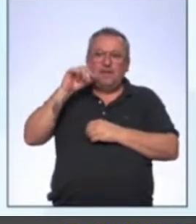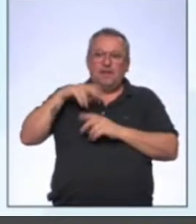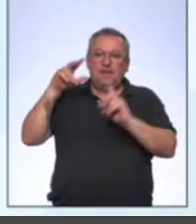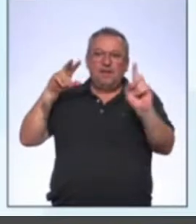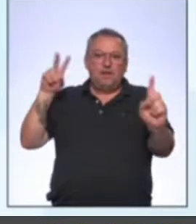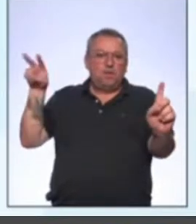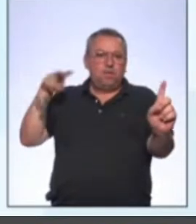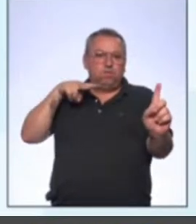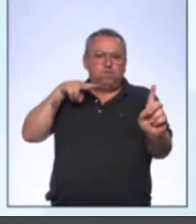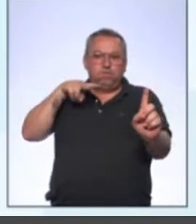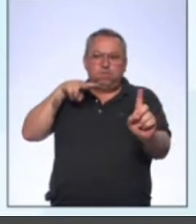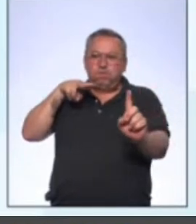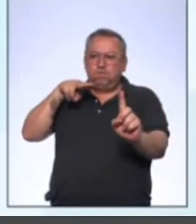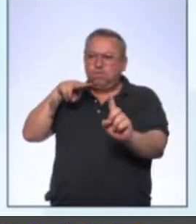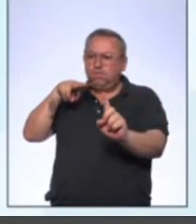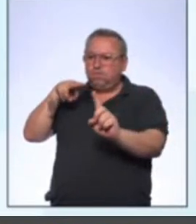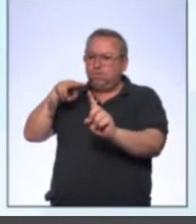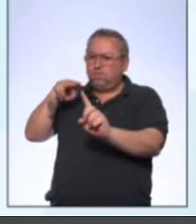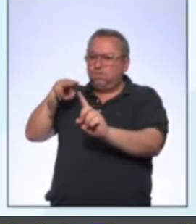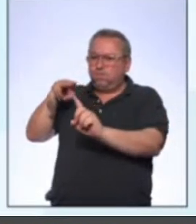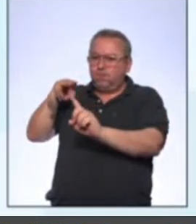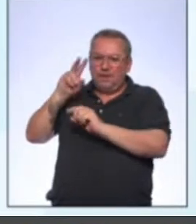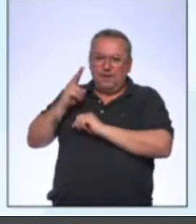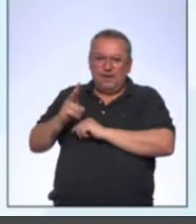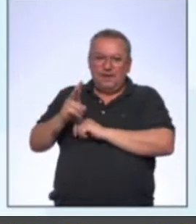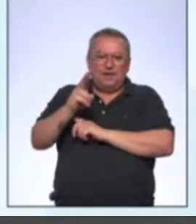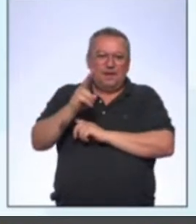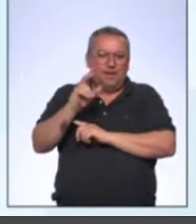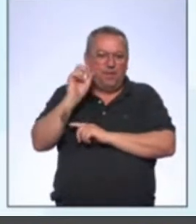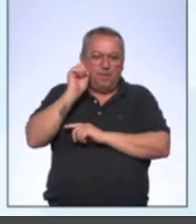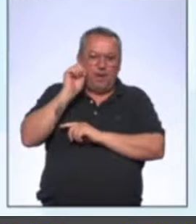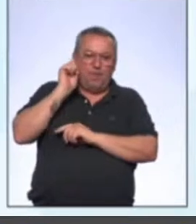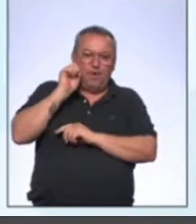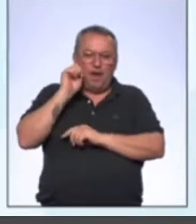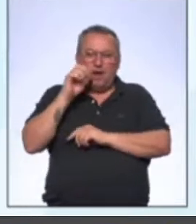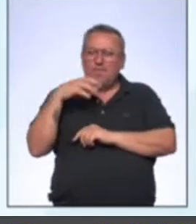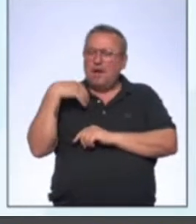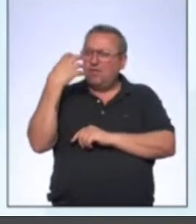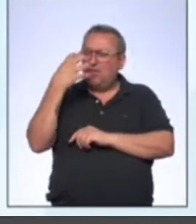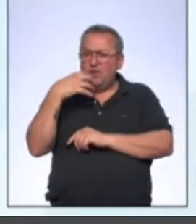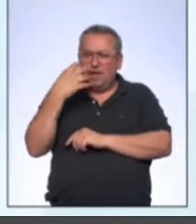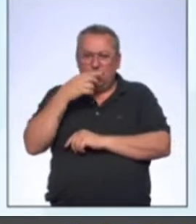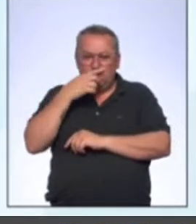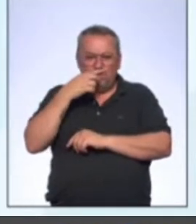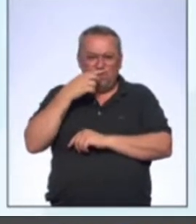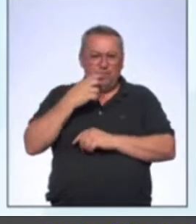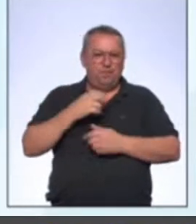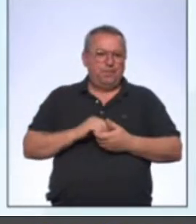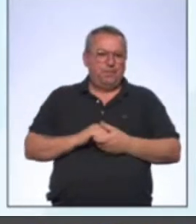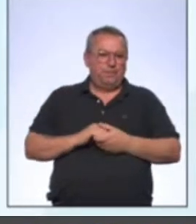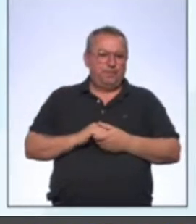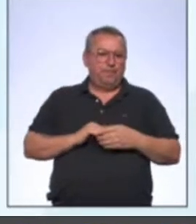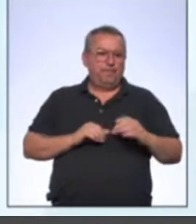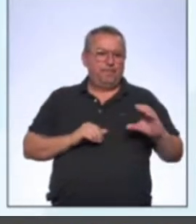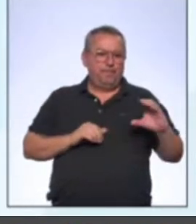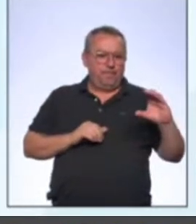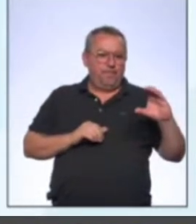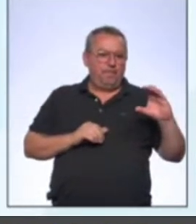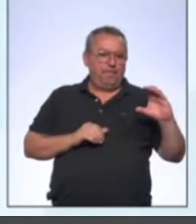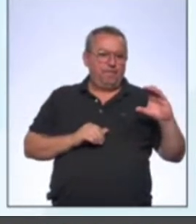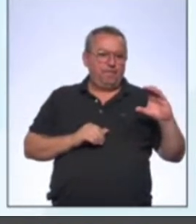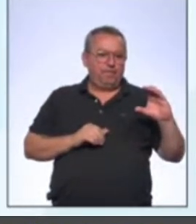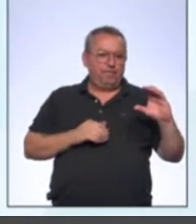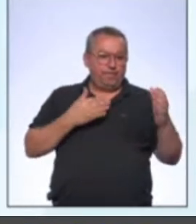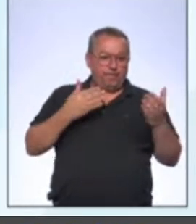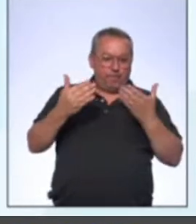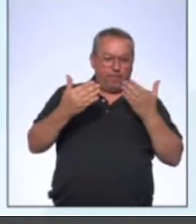é olhar, direciona o olhar para o amado o tempo todo, não é? Na alternativa C, eu grifei assim,